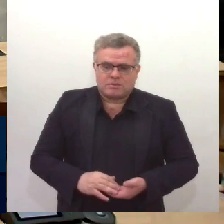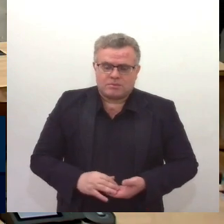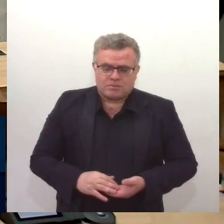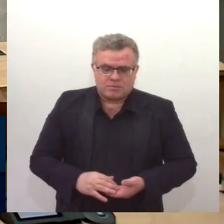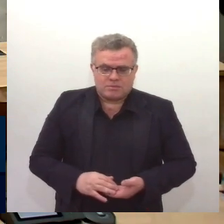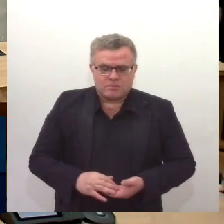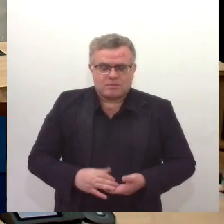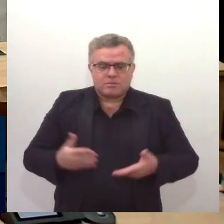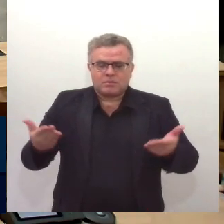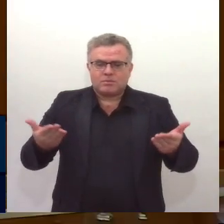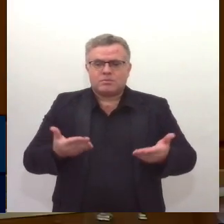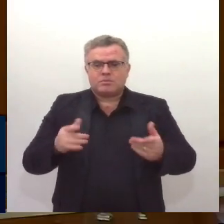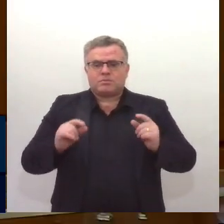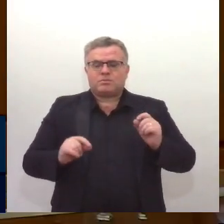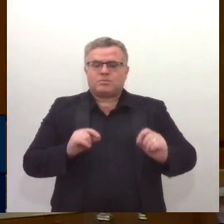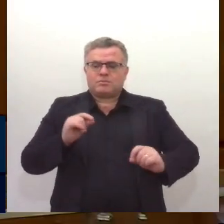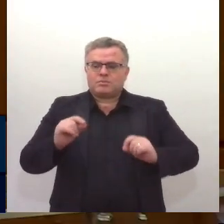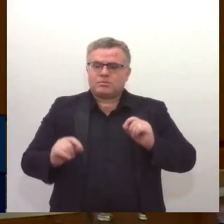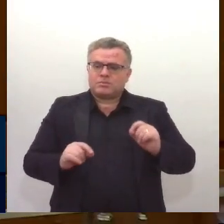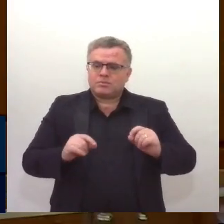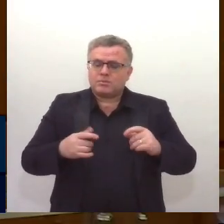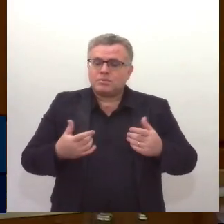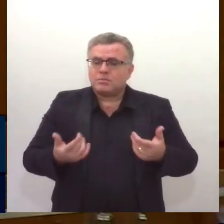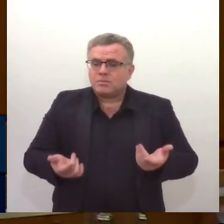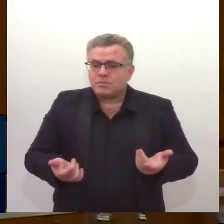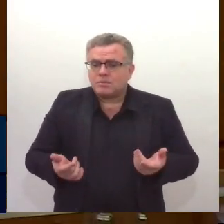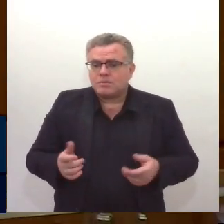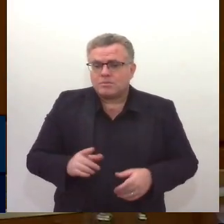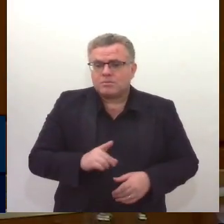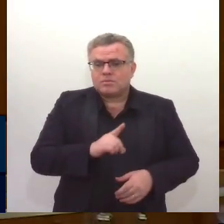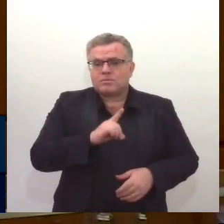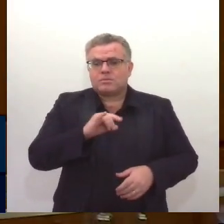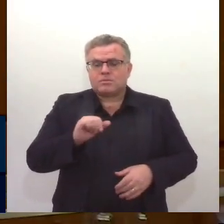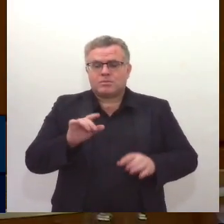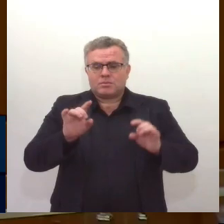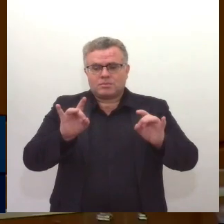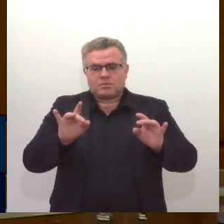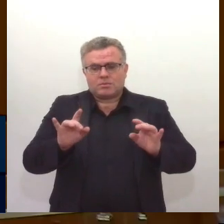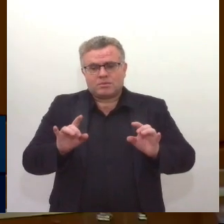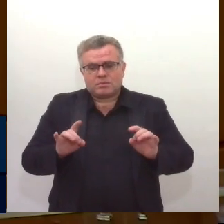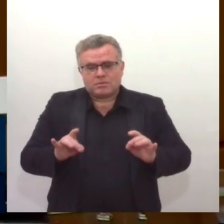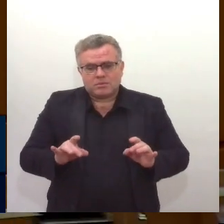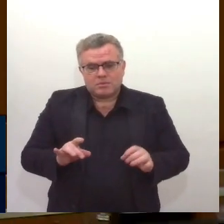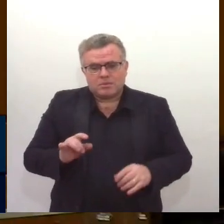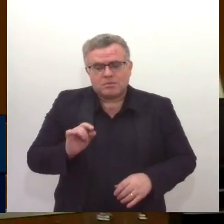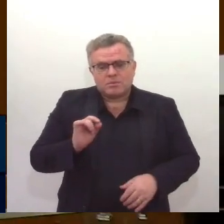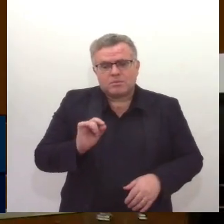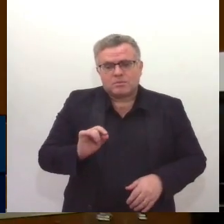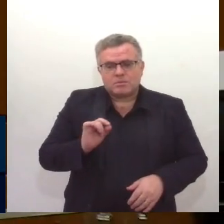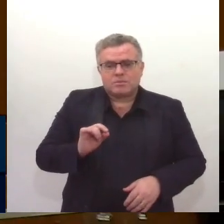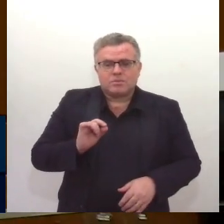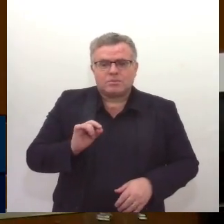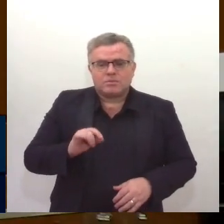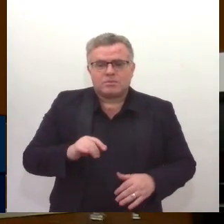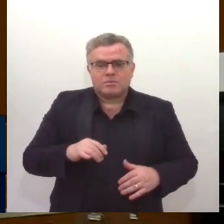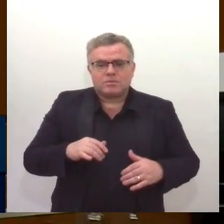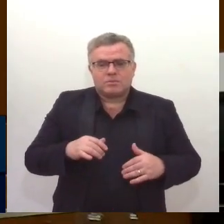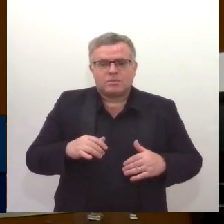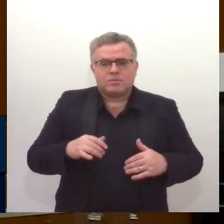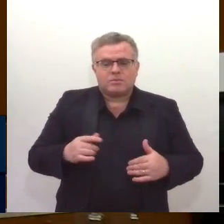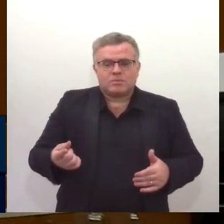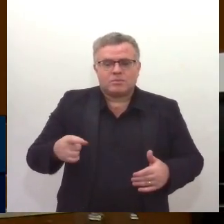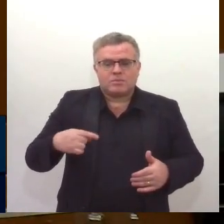um dia mais que especial, é um dia onde a gente celebra a